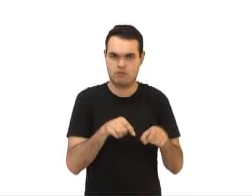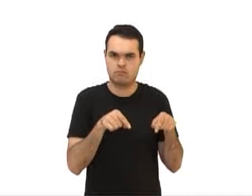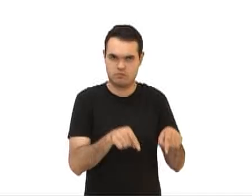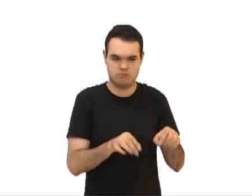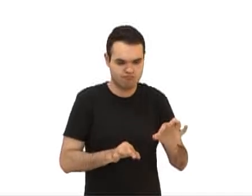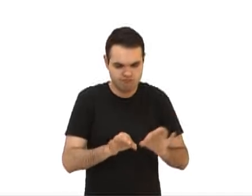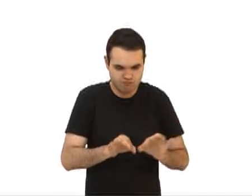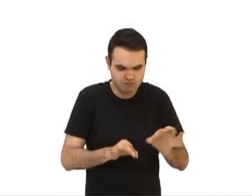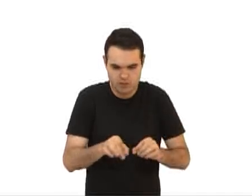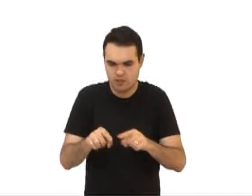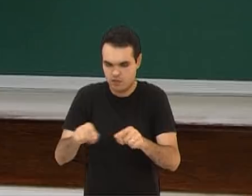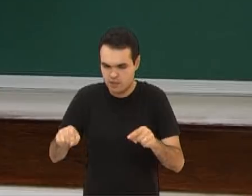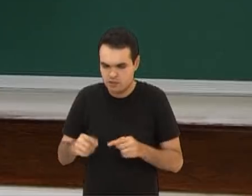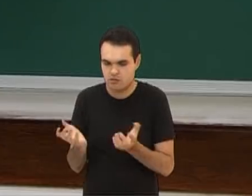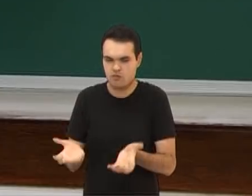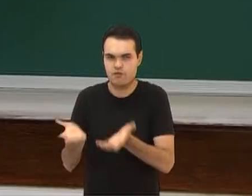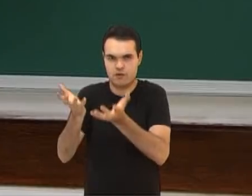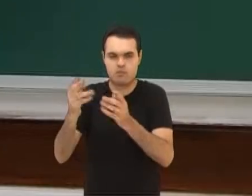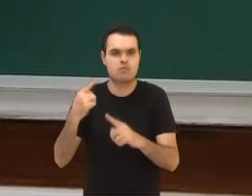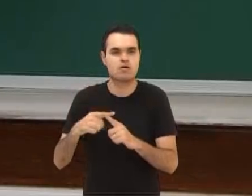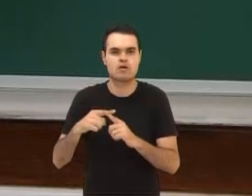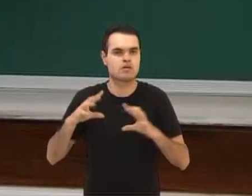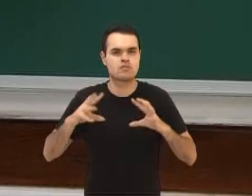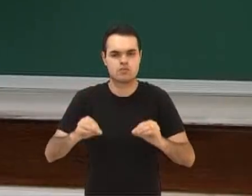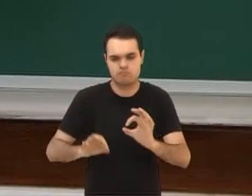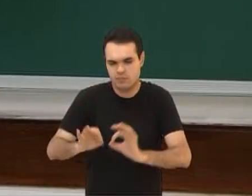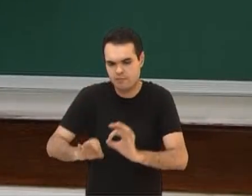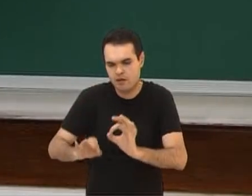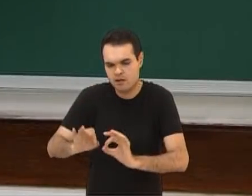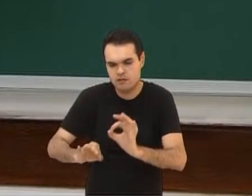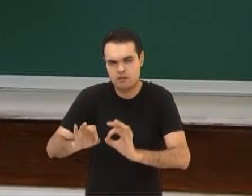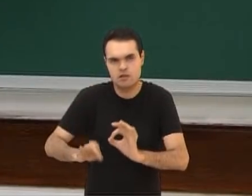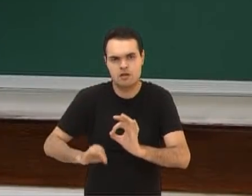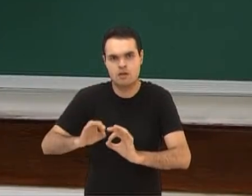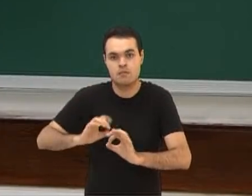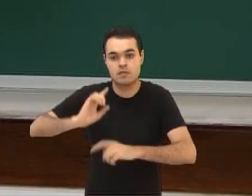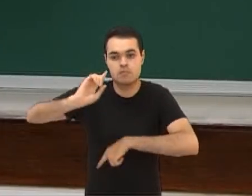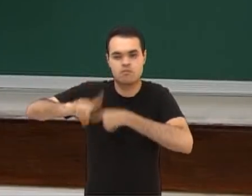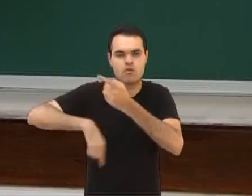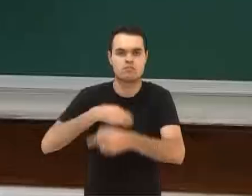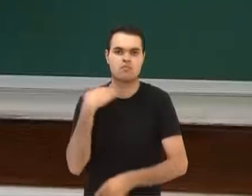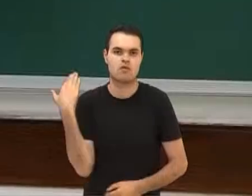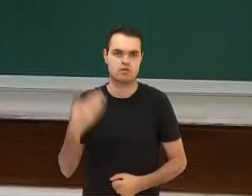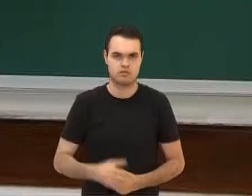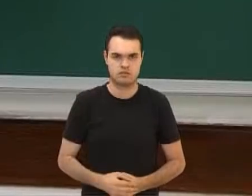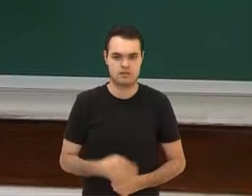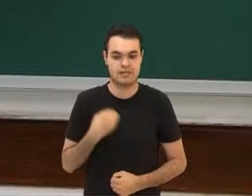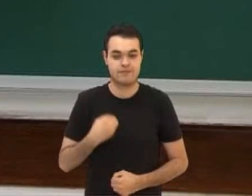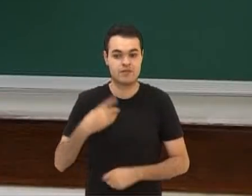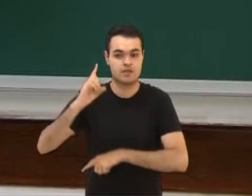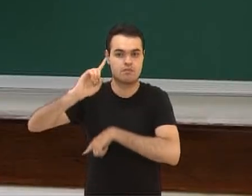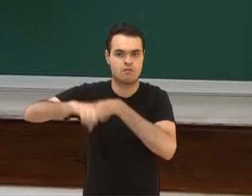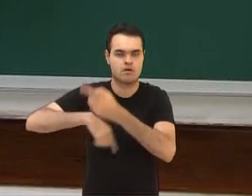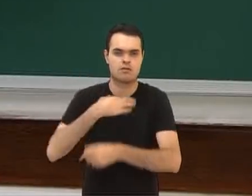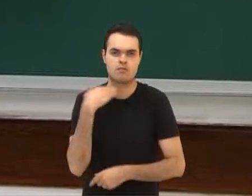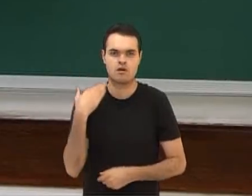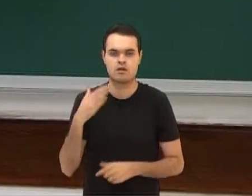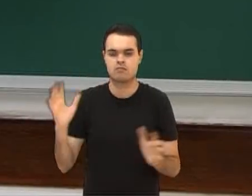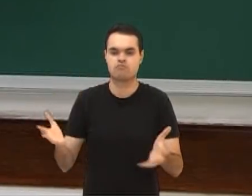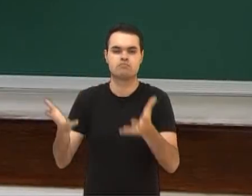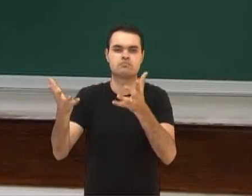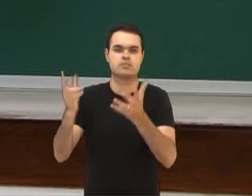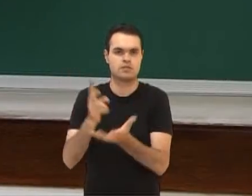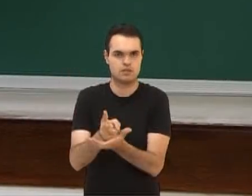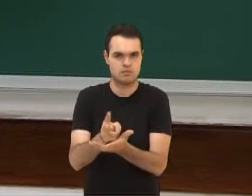com uma salinha de oferendas, tudo, porque eles faziam toda essa preparação pro pós-morte, né, para a vida após a morte, que era tão